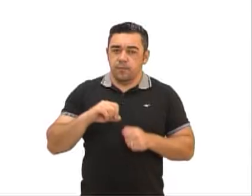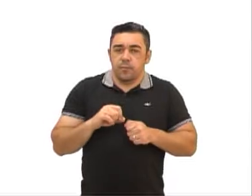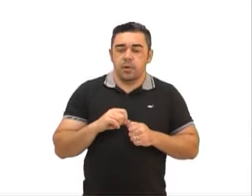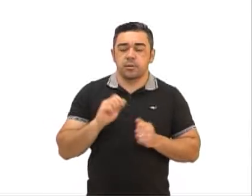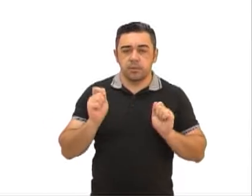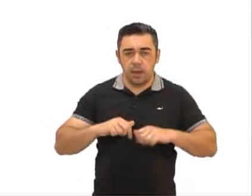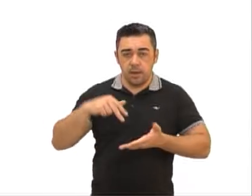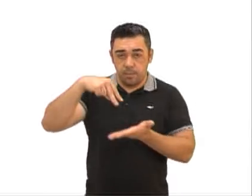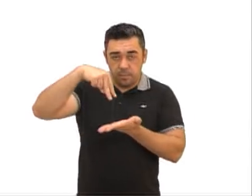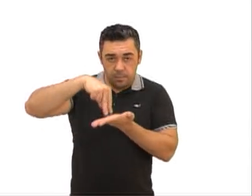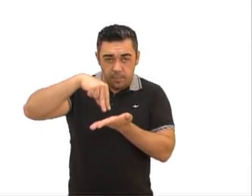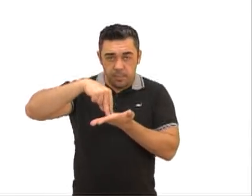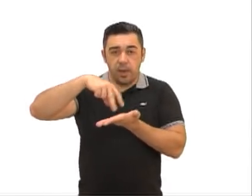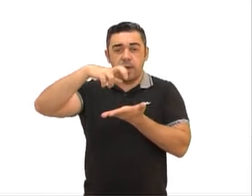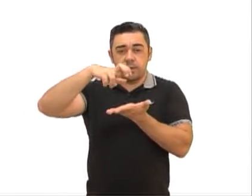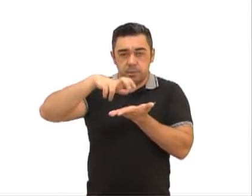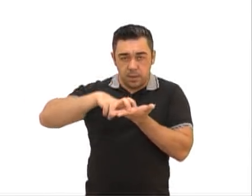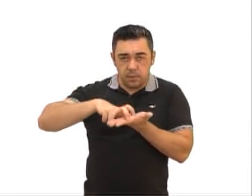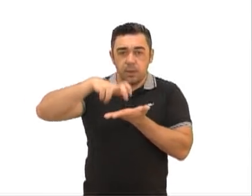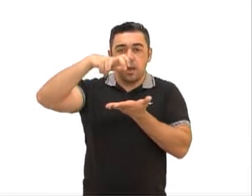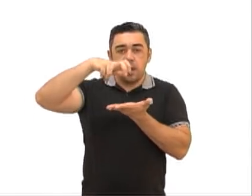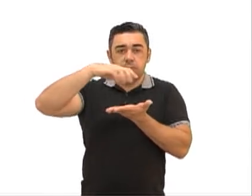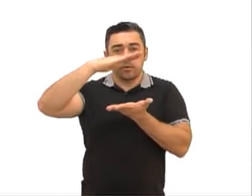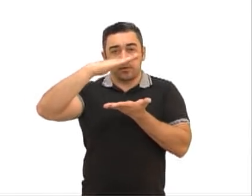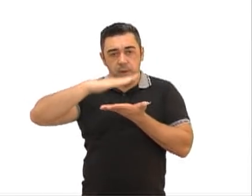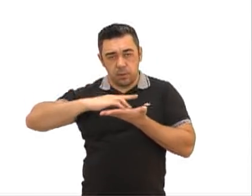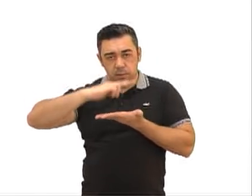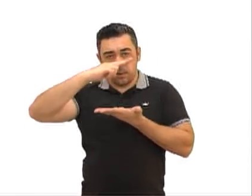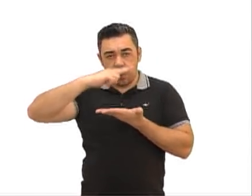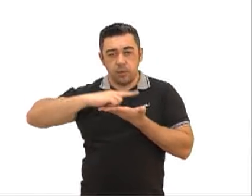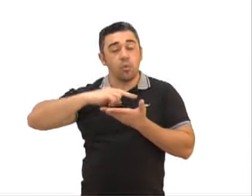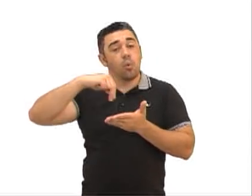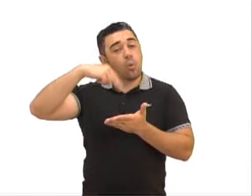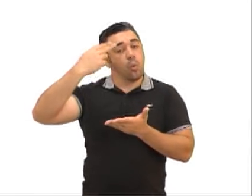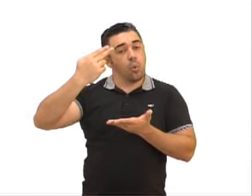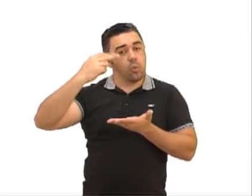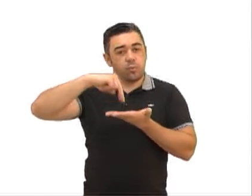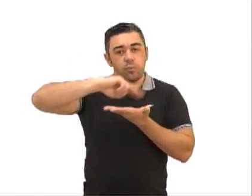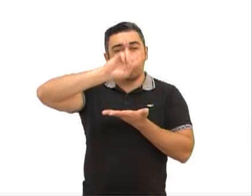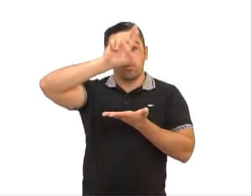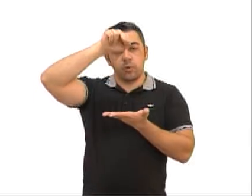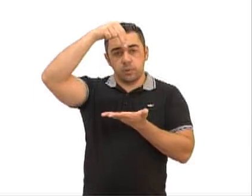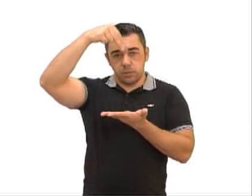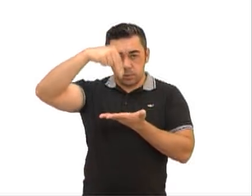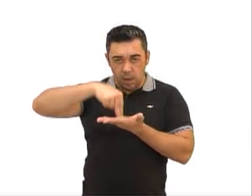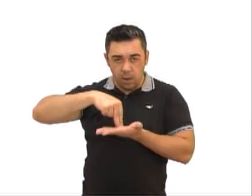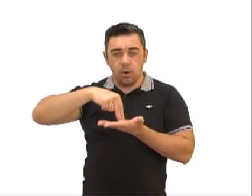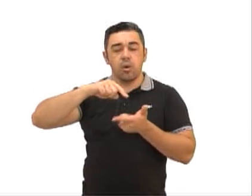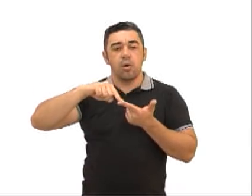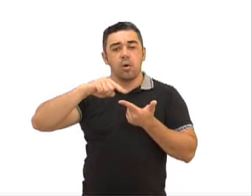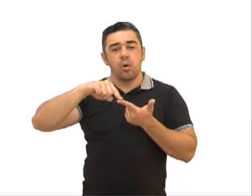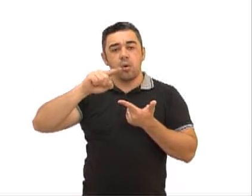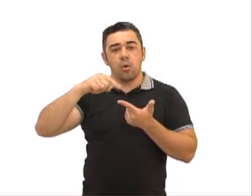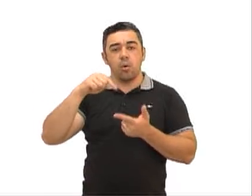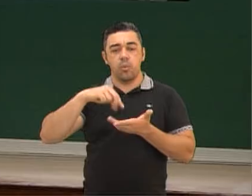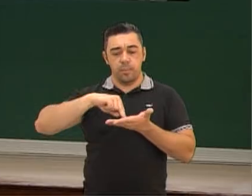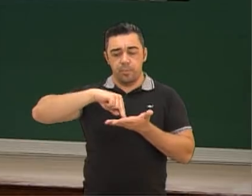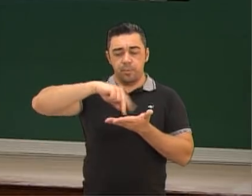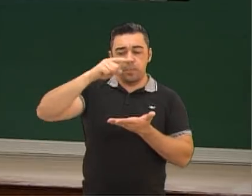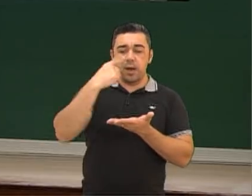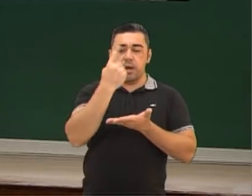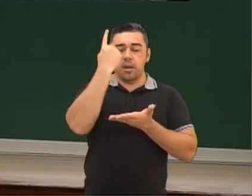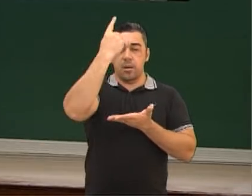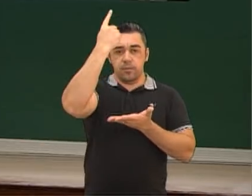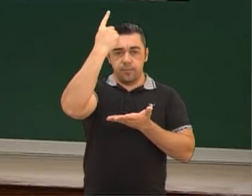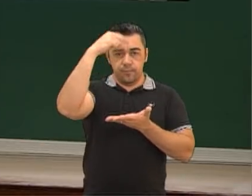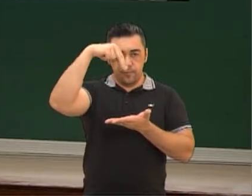pé, sentados, deitados, até mortais. Piruetas, né, que são aqueles parafusos, aqueles